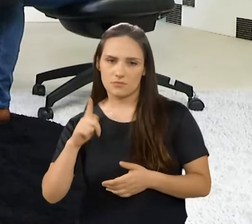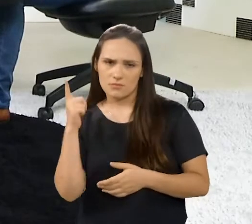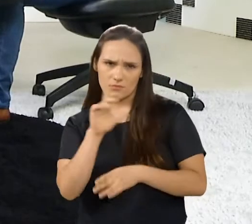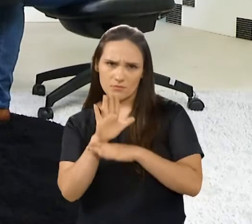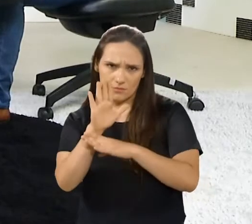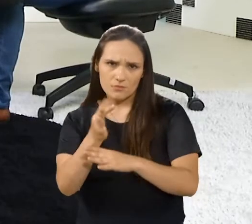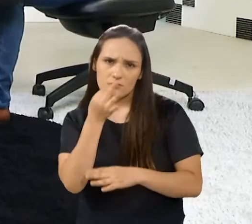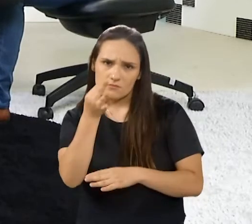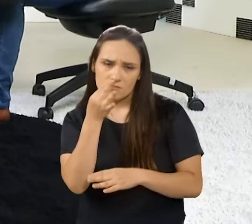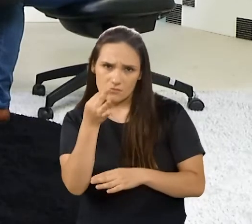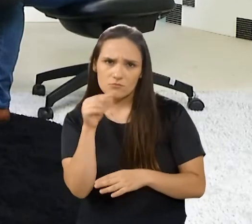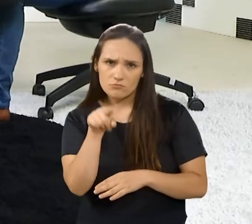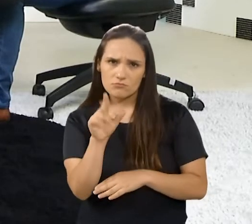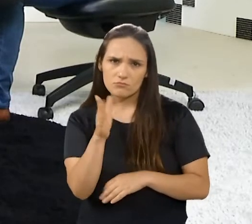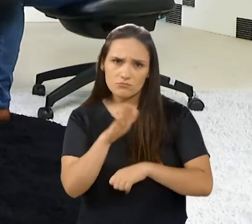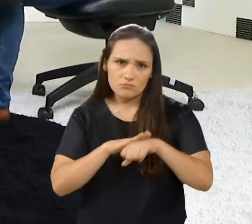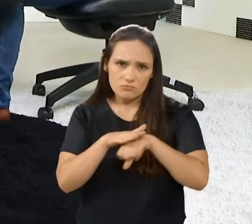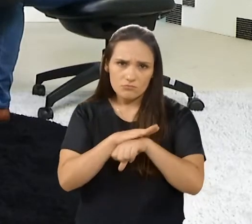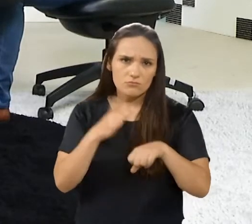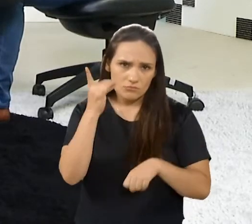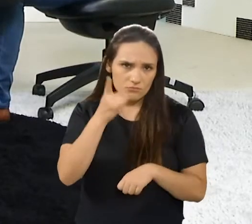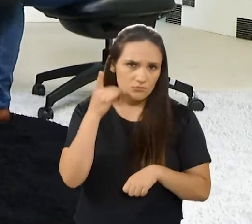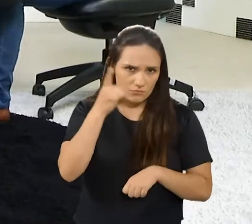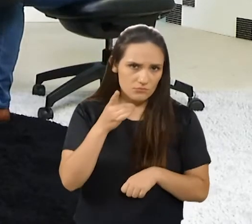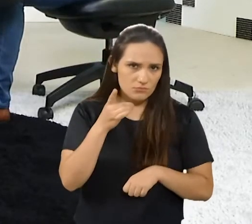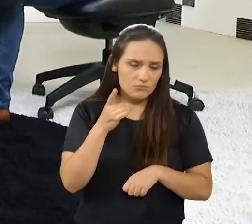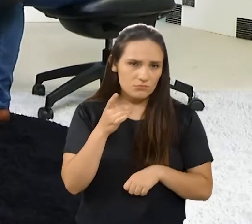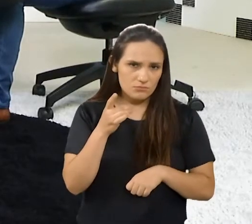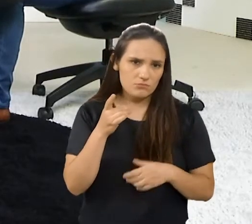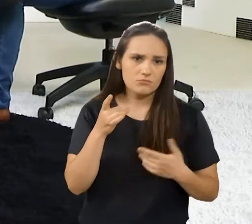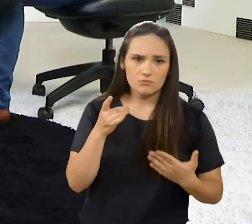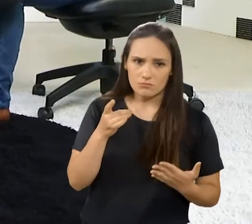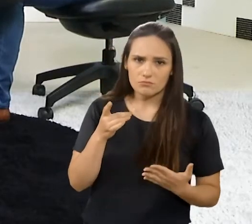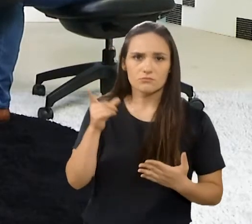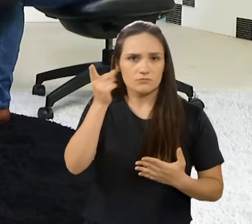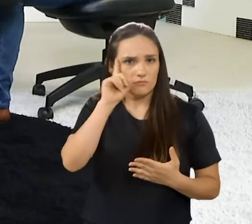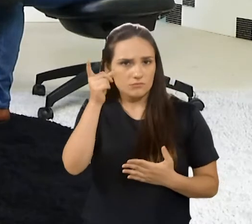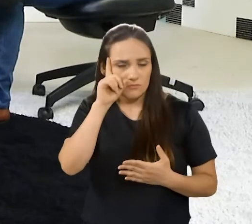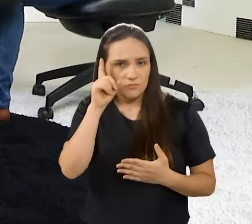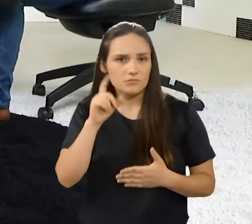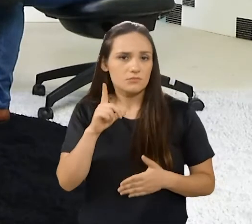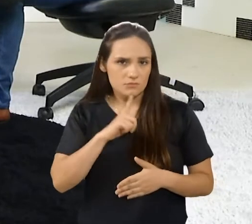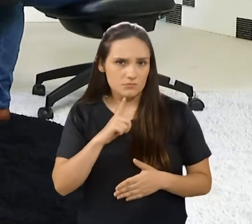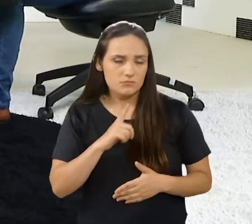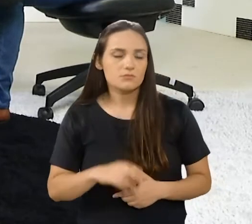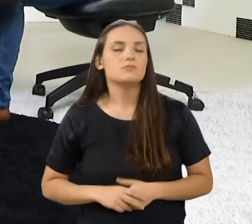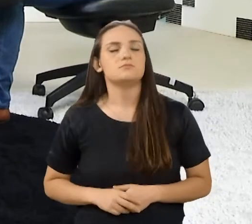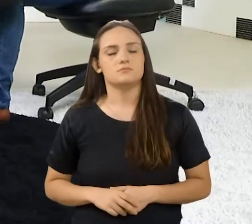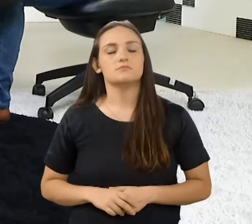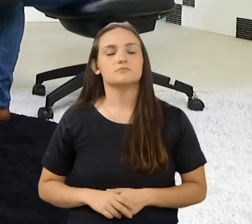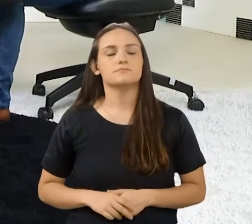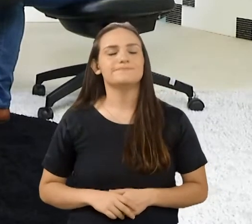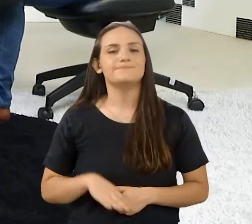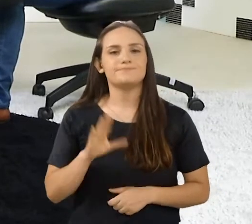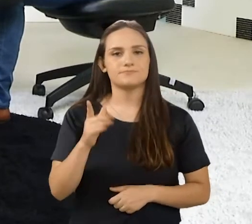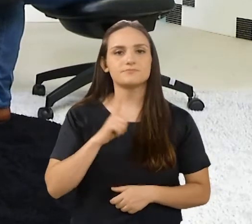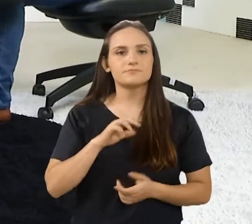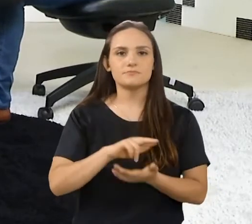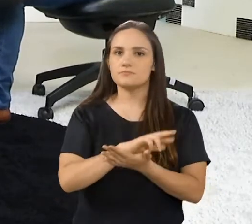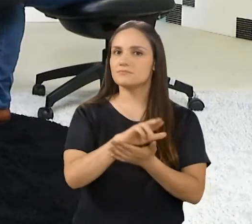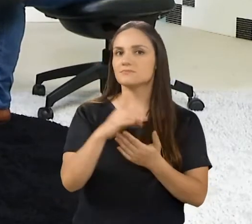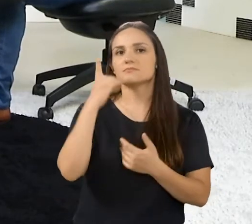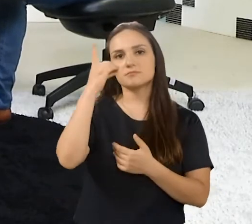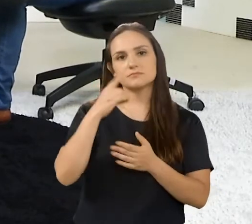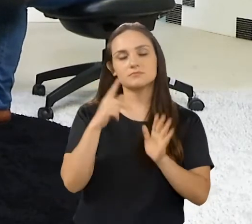fazem conversas com os deputados, vocês opinam, vocês que estão mais no dia a dia têm esse conhecimento? Sim, nós temos vários deputados que